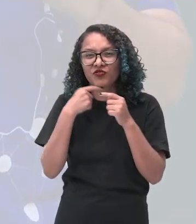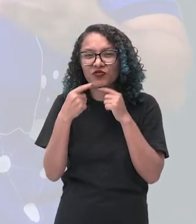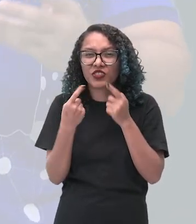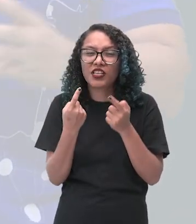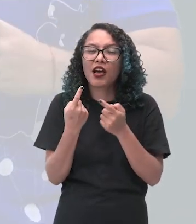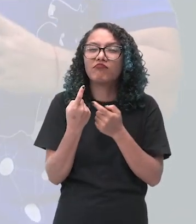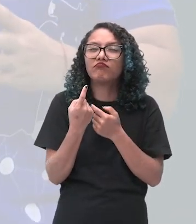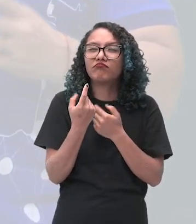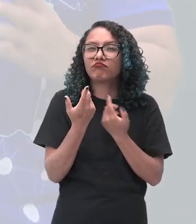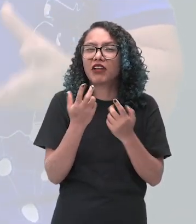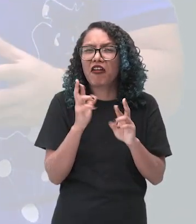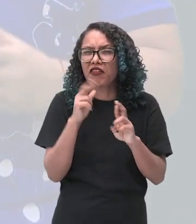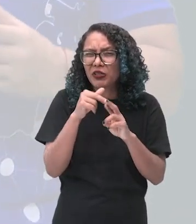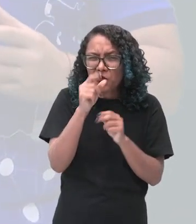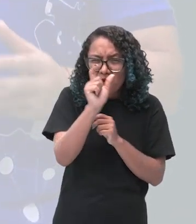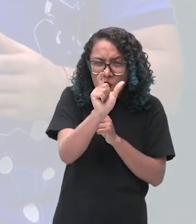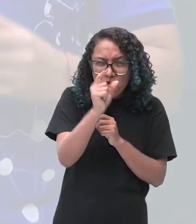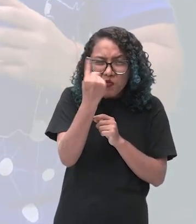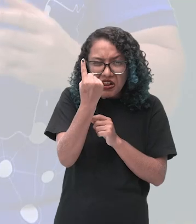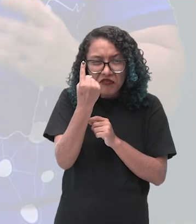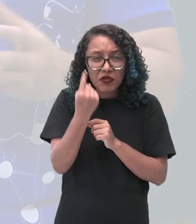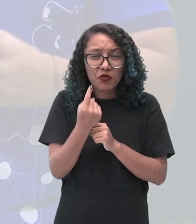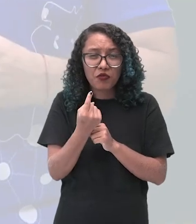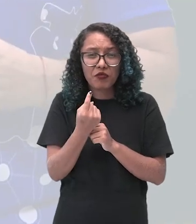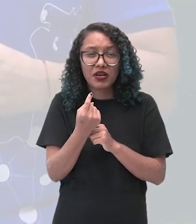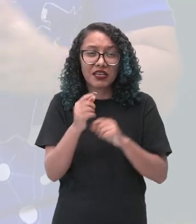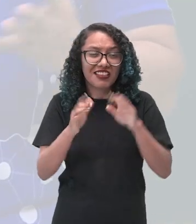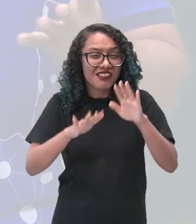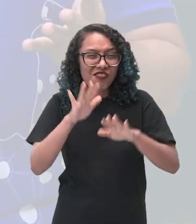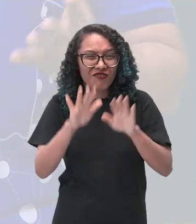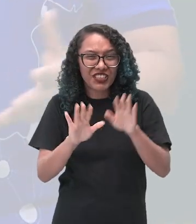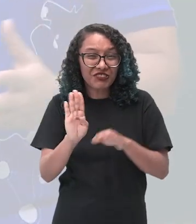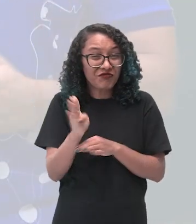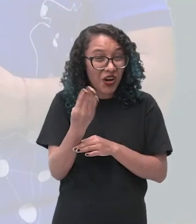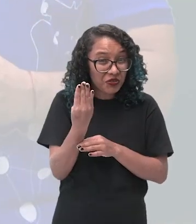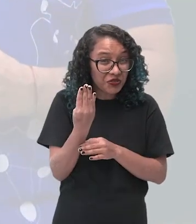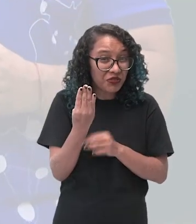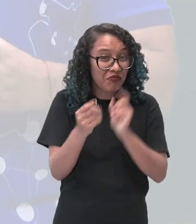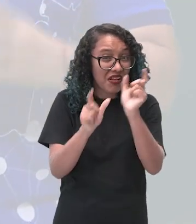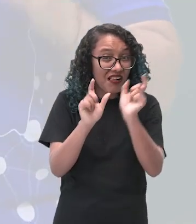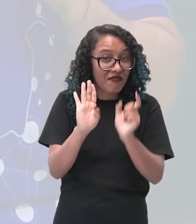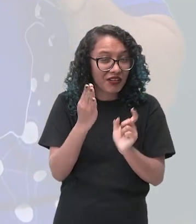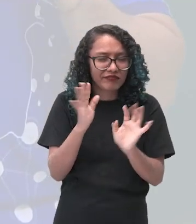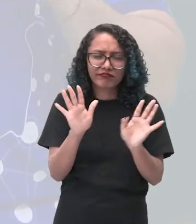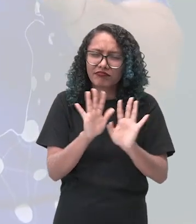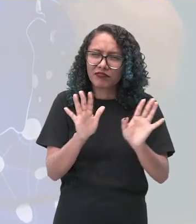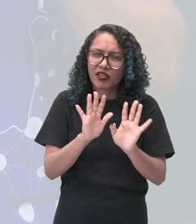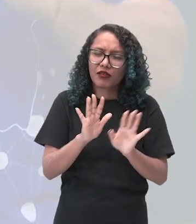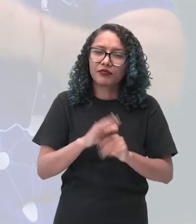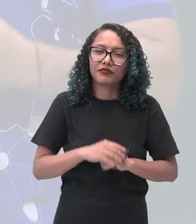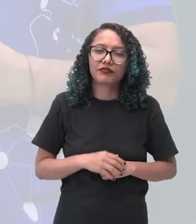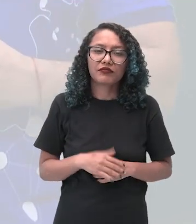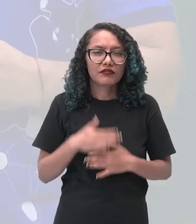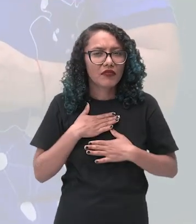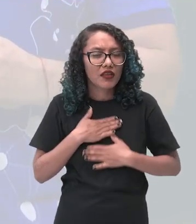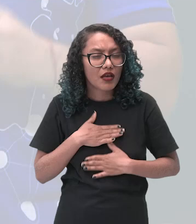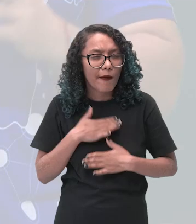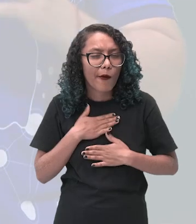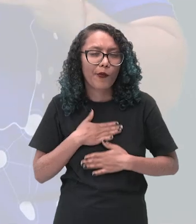um ou outra palavra que pode ser um falso cognato? Não, ok? É melhor você